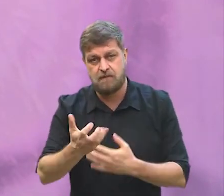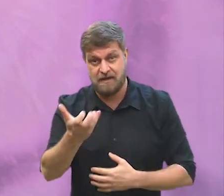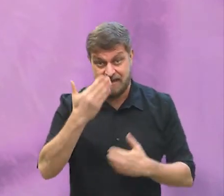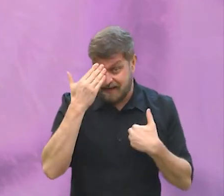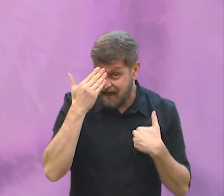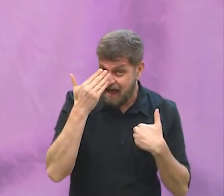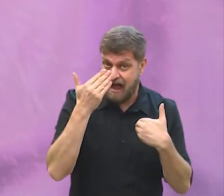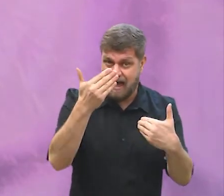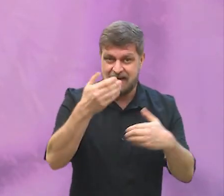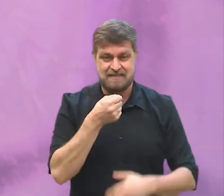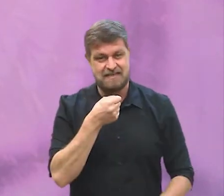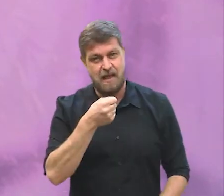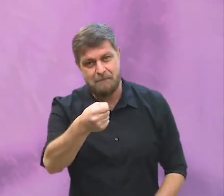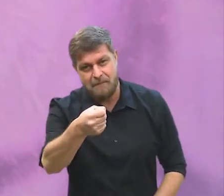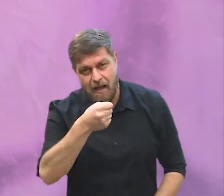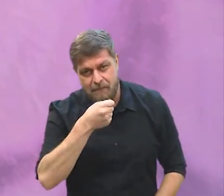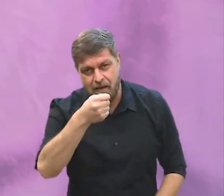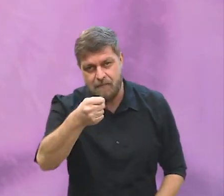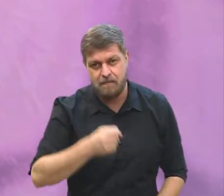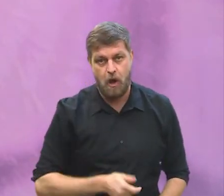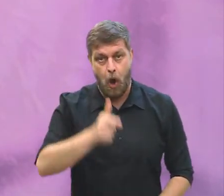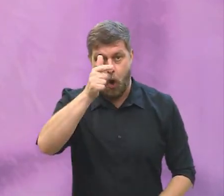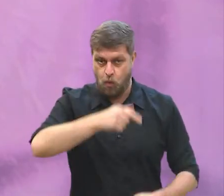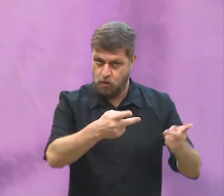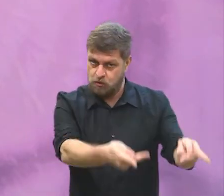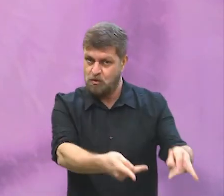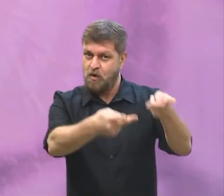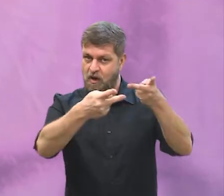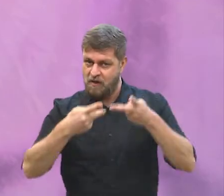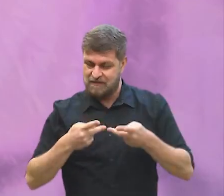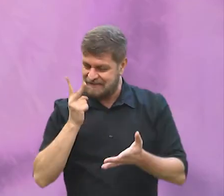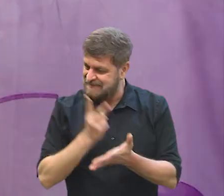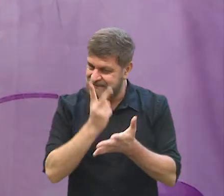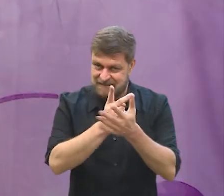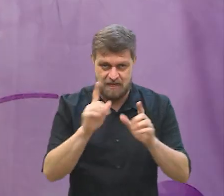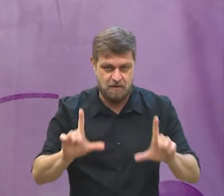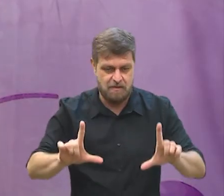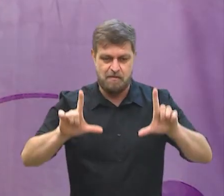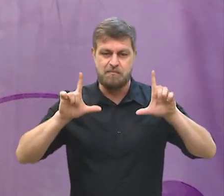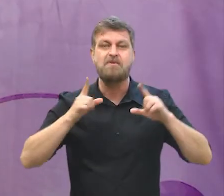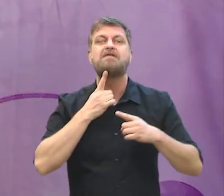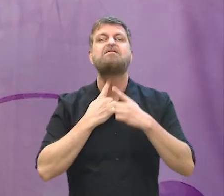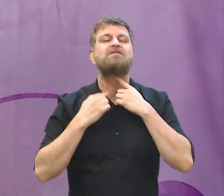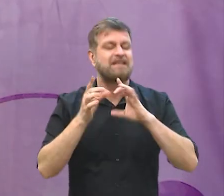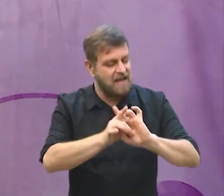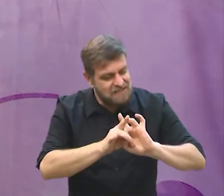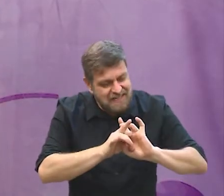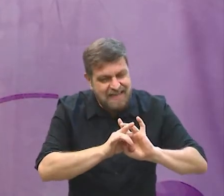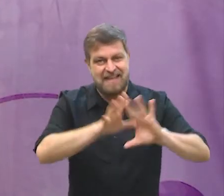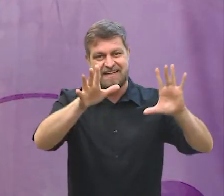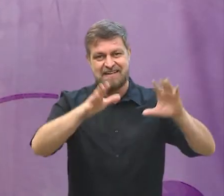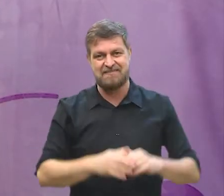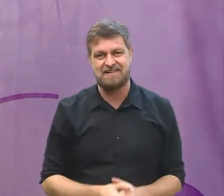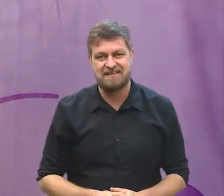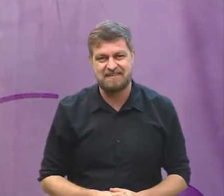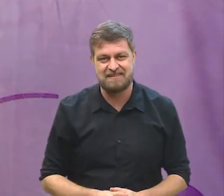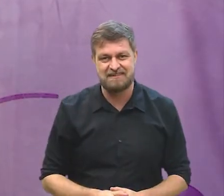Sim, sim. A gente tem, na verdade, perspectivas, né, de novos robôs, o robô ele entrar em